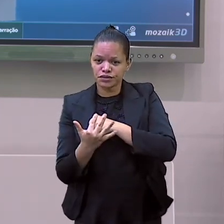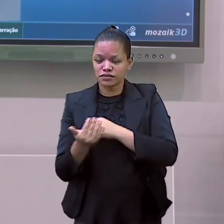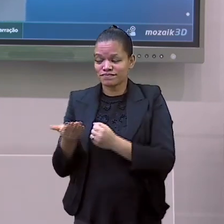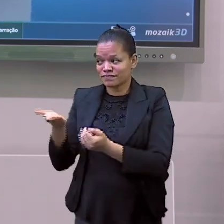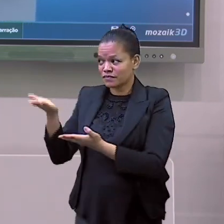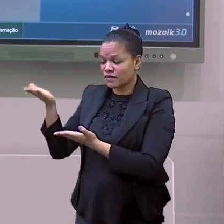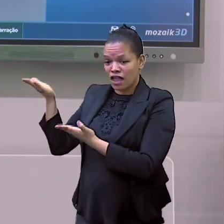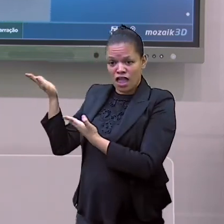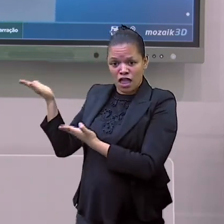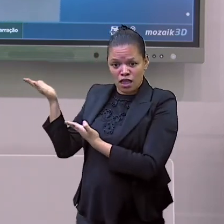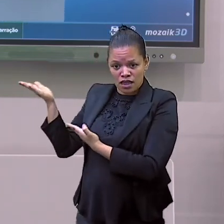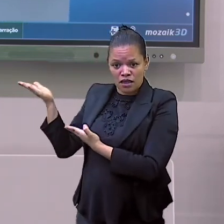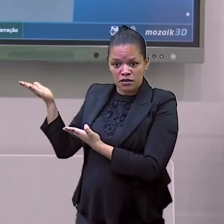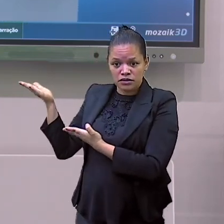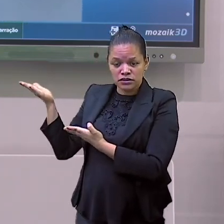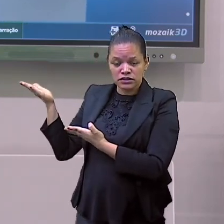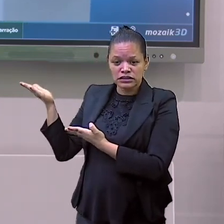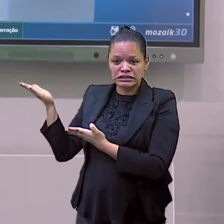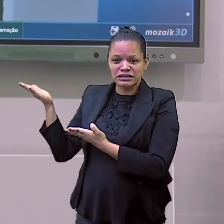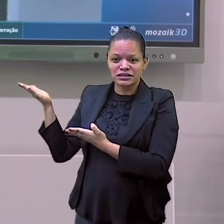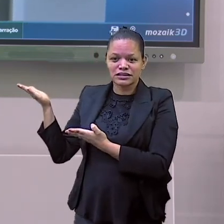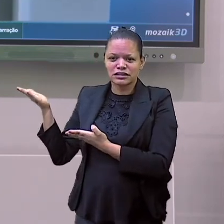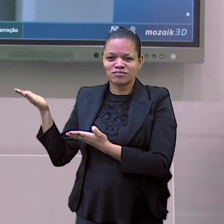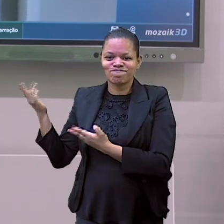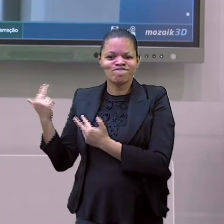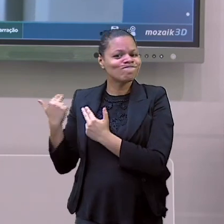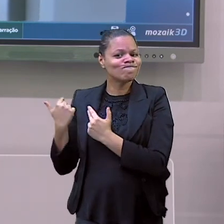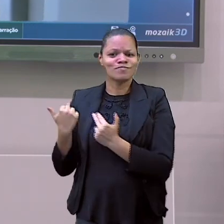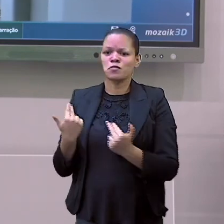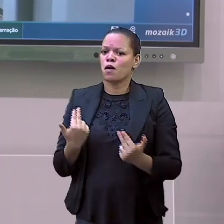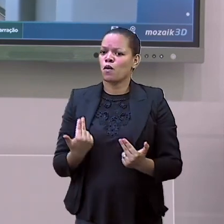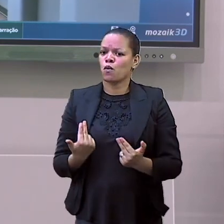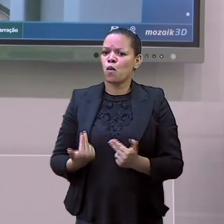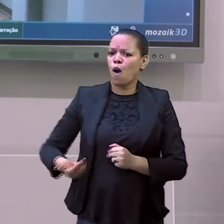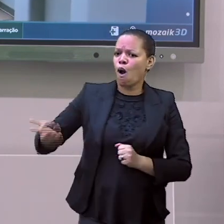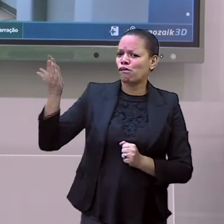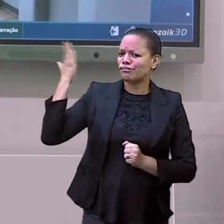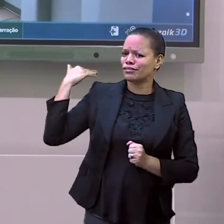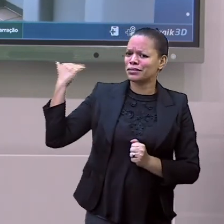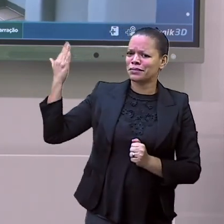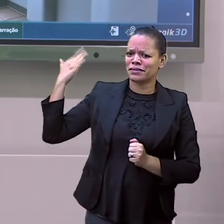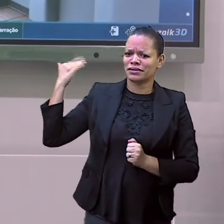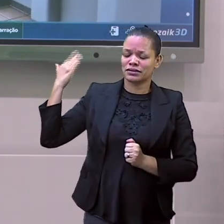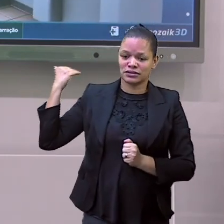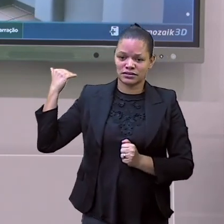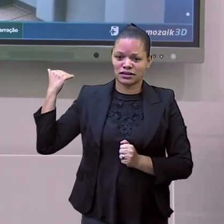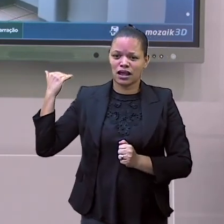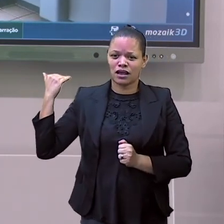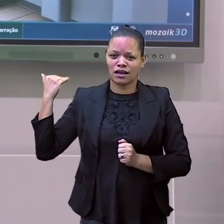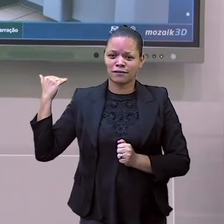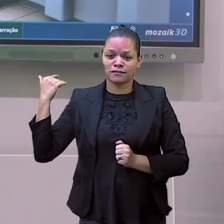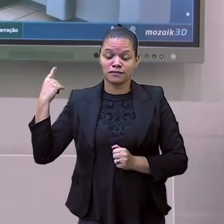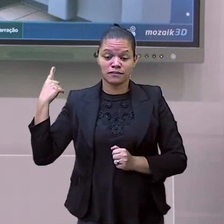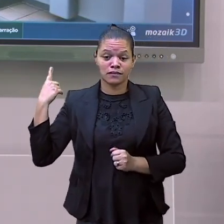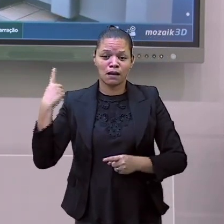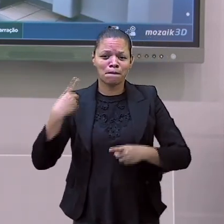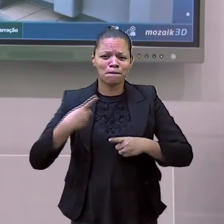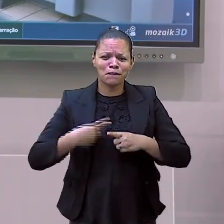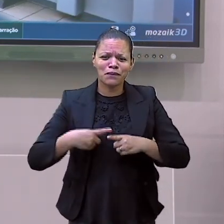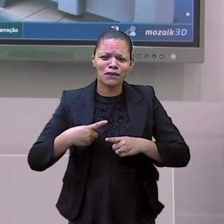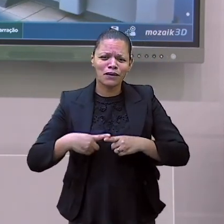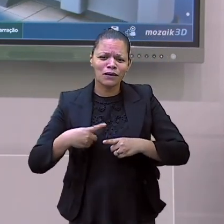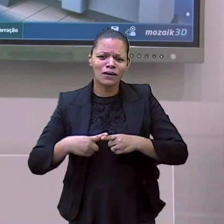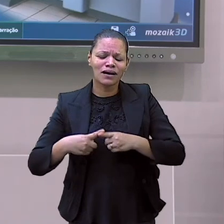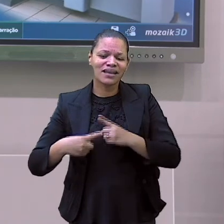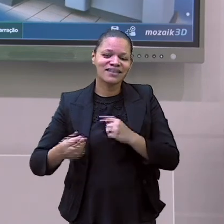antigamente, ele não tinha tanta potência, ele não era tão moderno, então hoje o microscópio eletrônico, ele